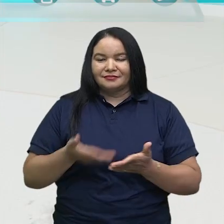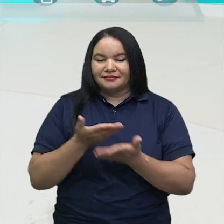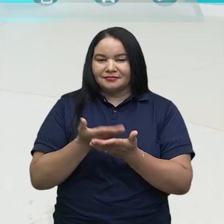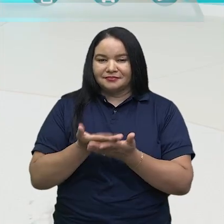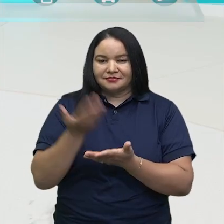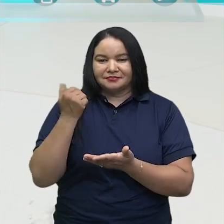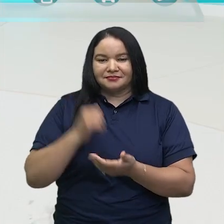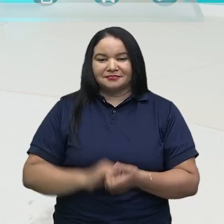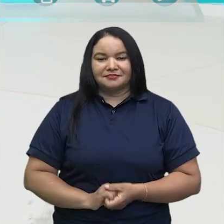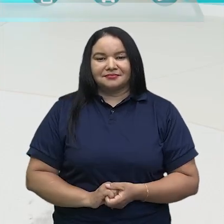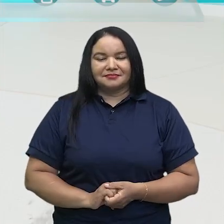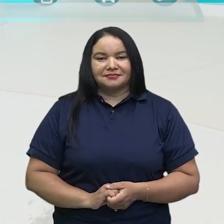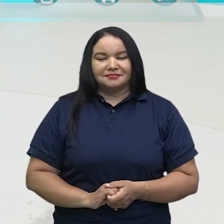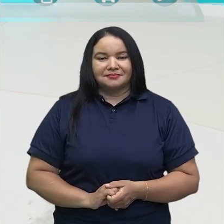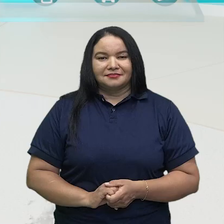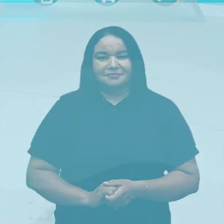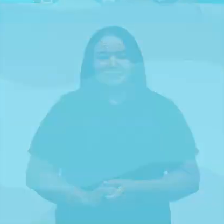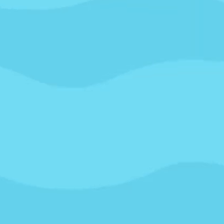Vamos à nossa aula de hoje.